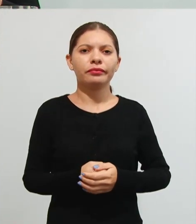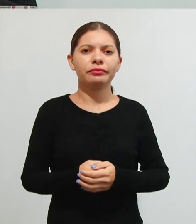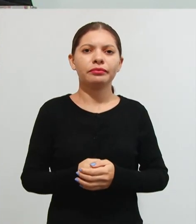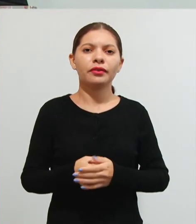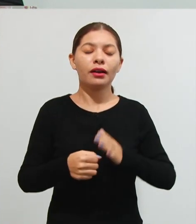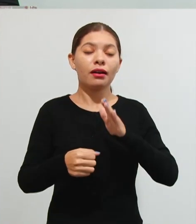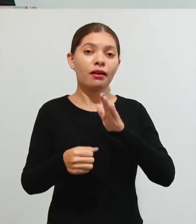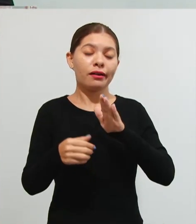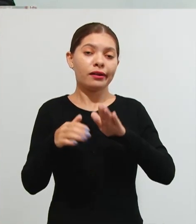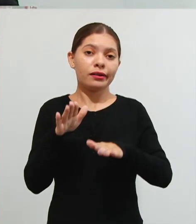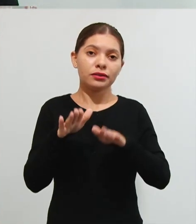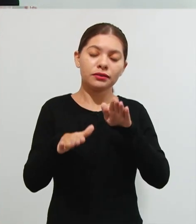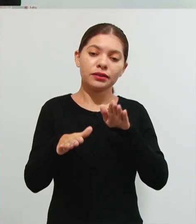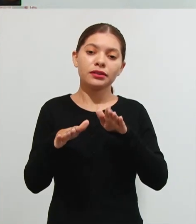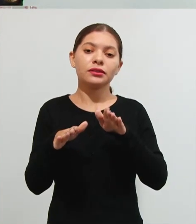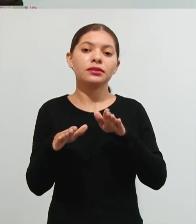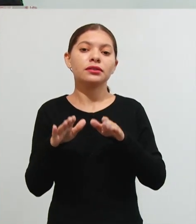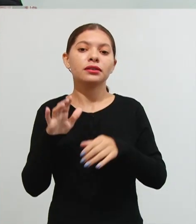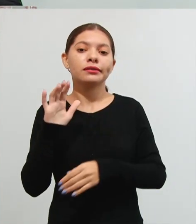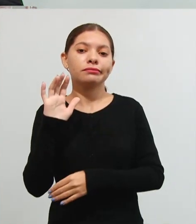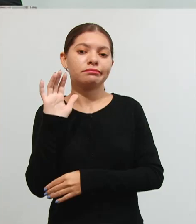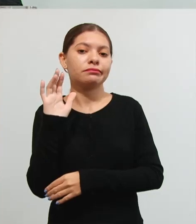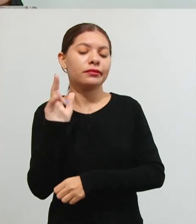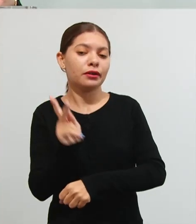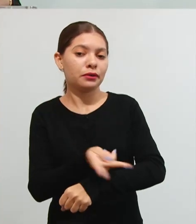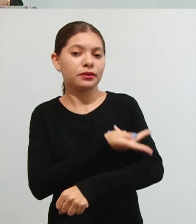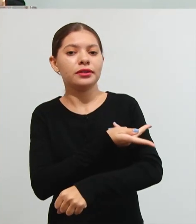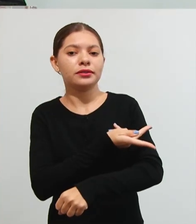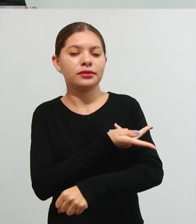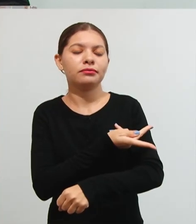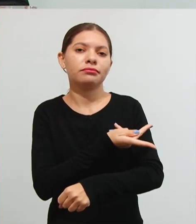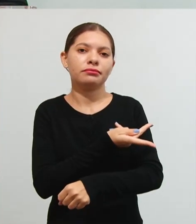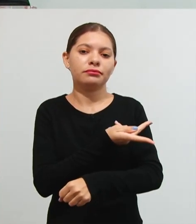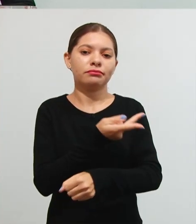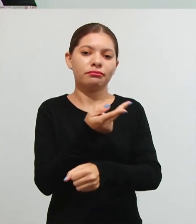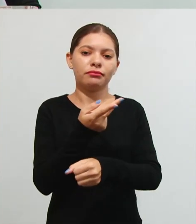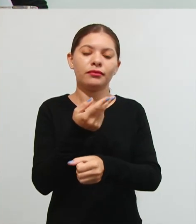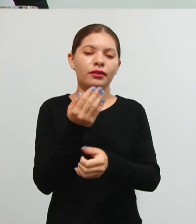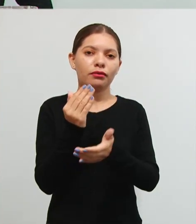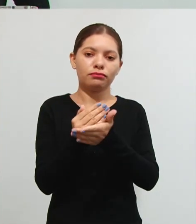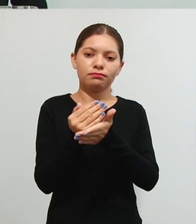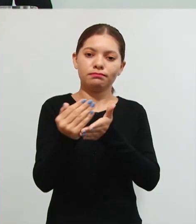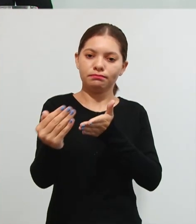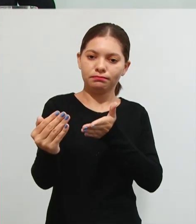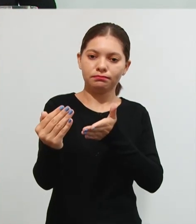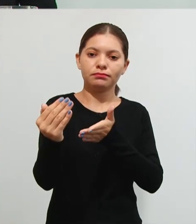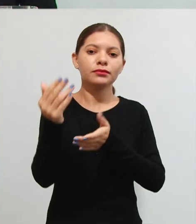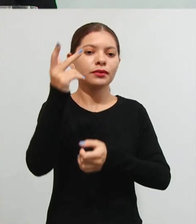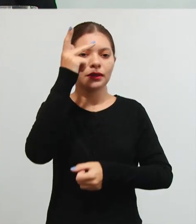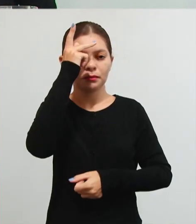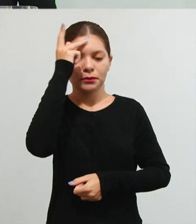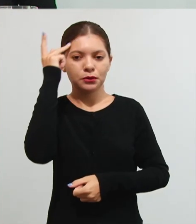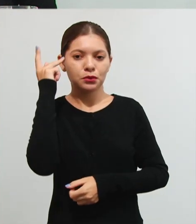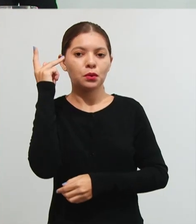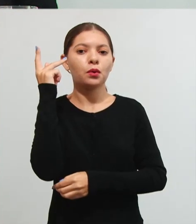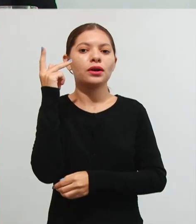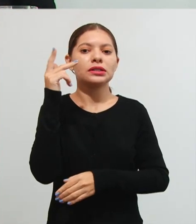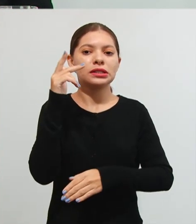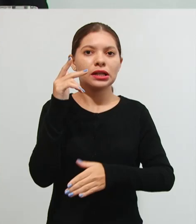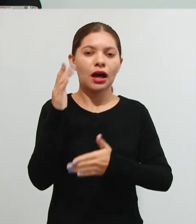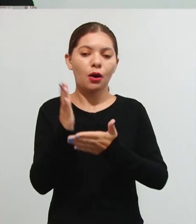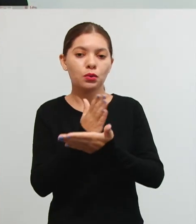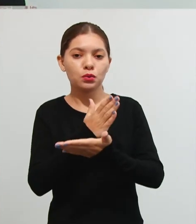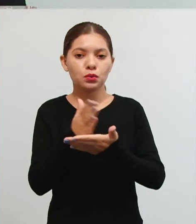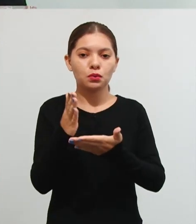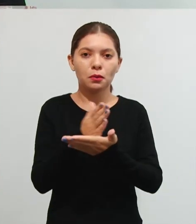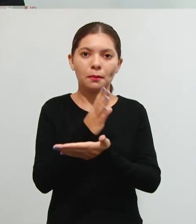pode ser, né, um indício, não está dizendo que é, né? Mas as pessoas diagnosticadas com TEA, algumas delas,